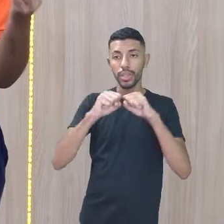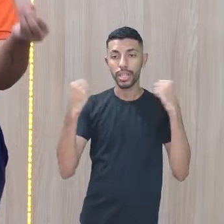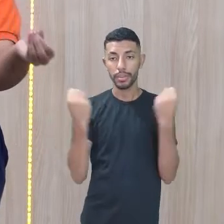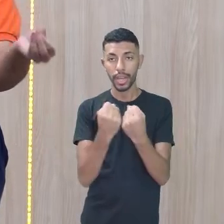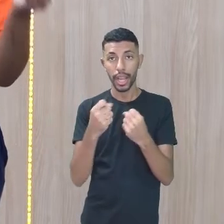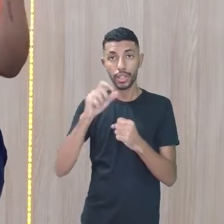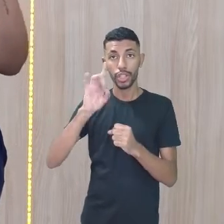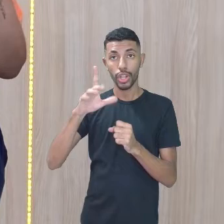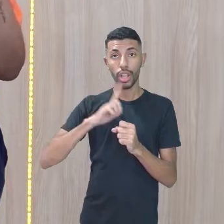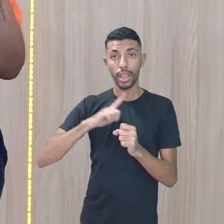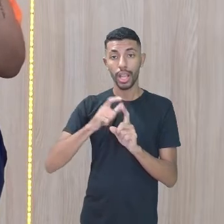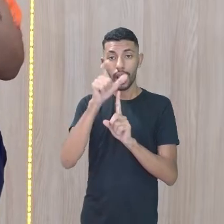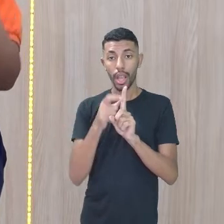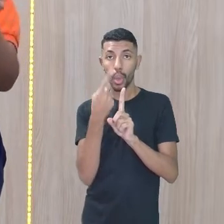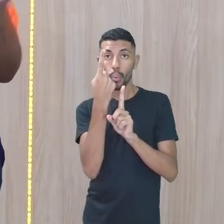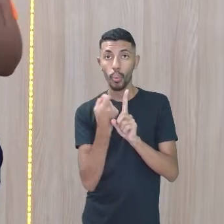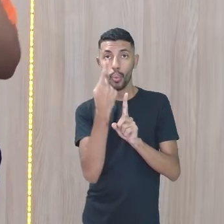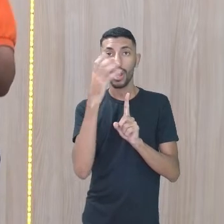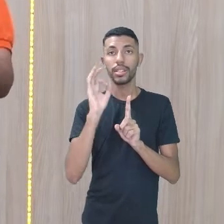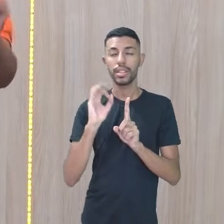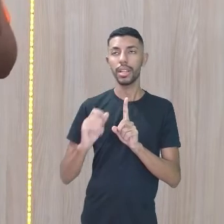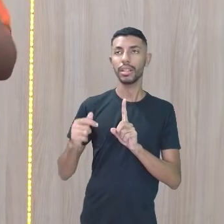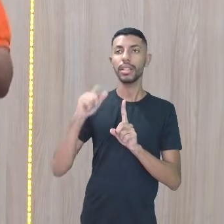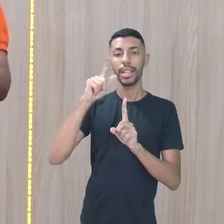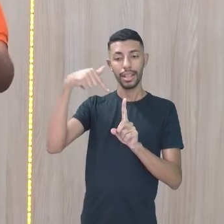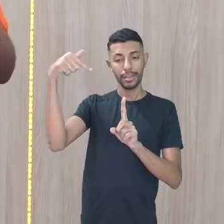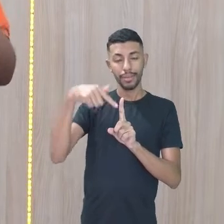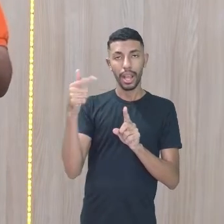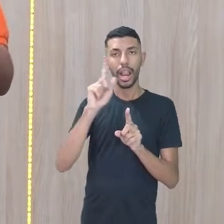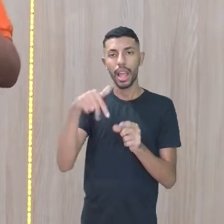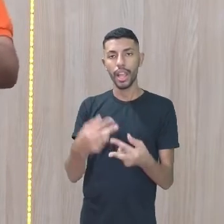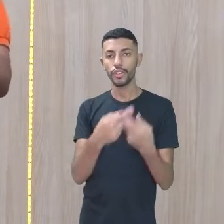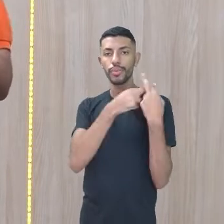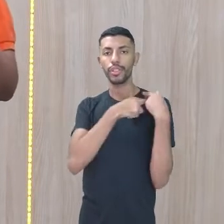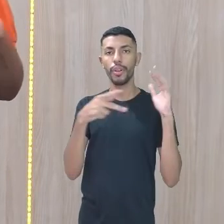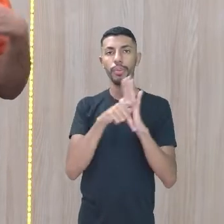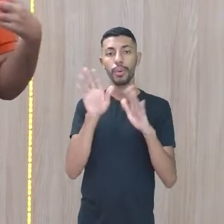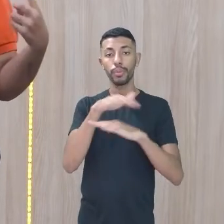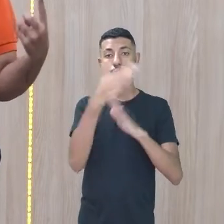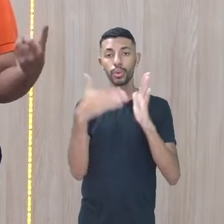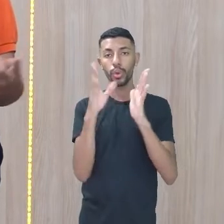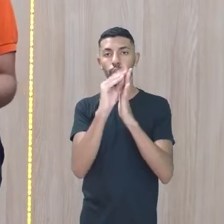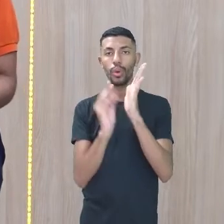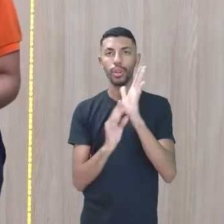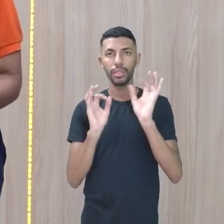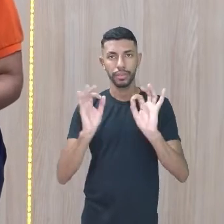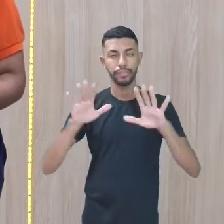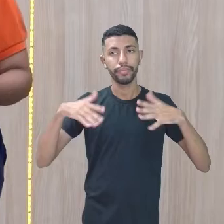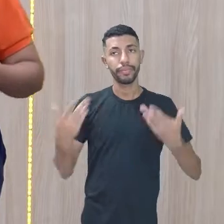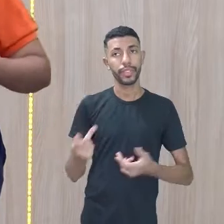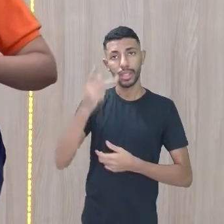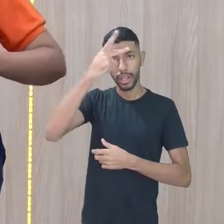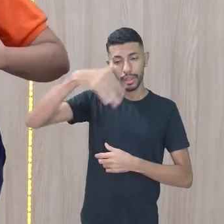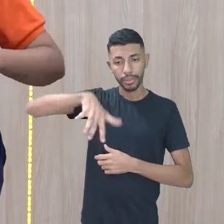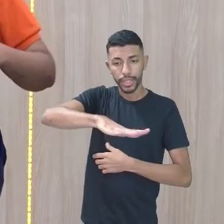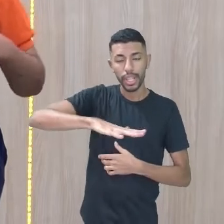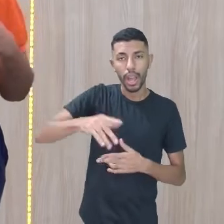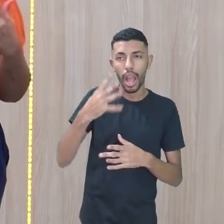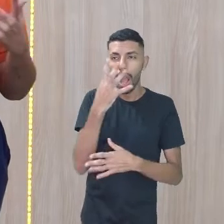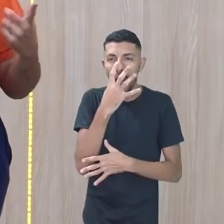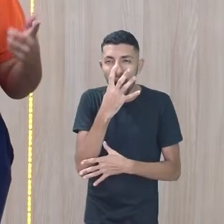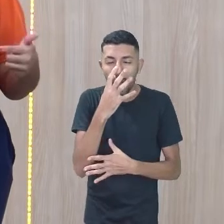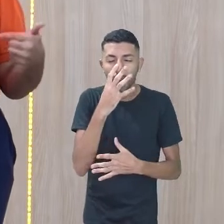é essa pessoa quem fica encarregada e responsável por todo o conteúdo. Então, a plateia que está ali assistindo, ela não tem